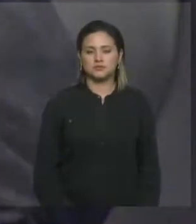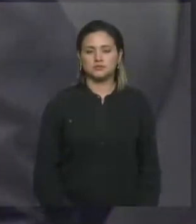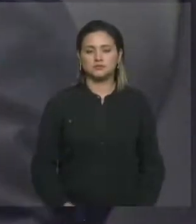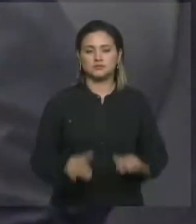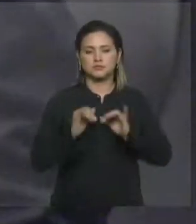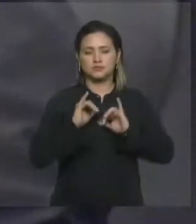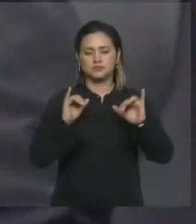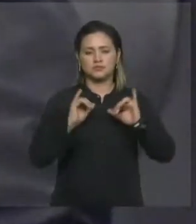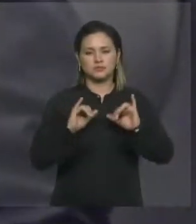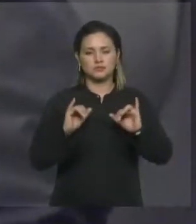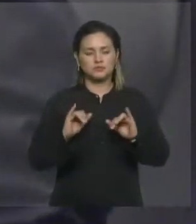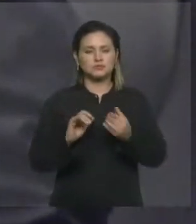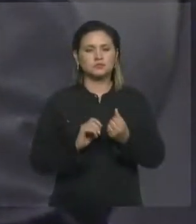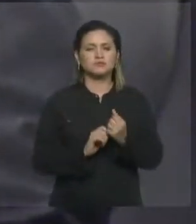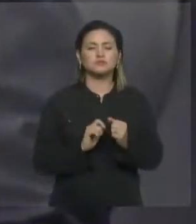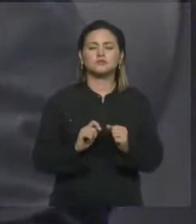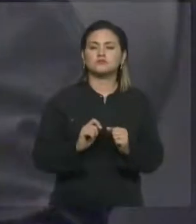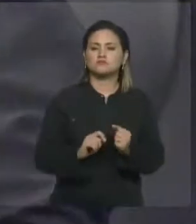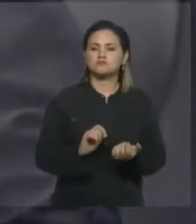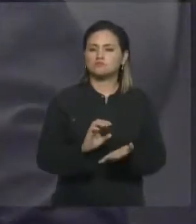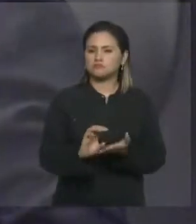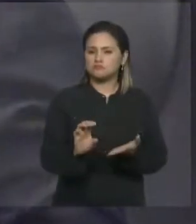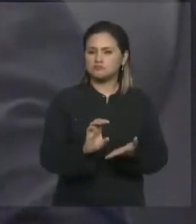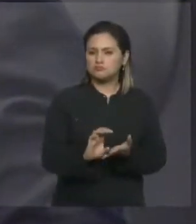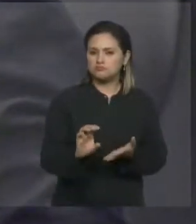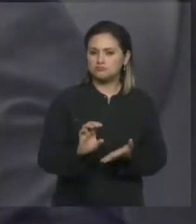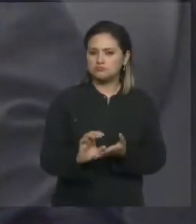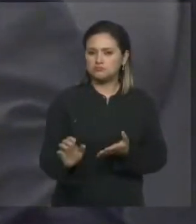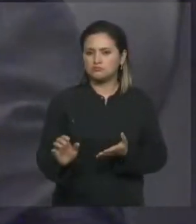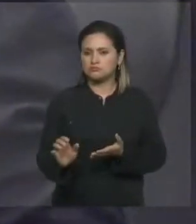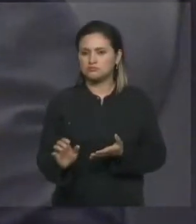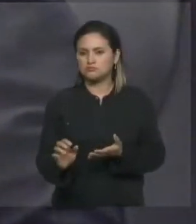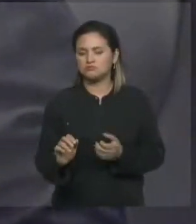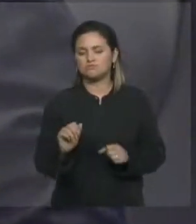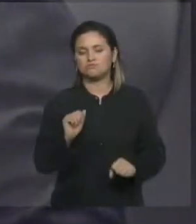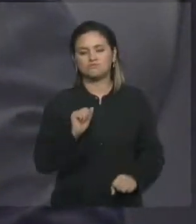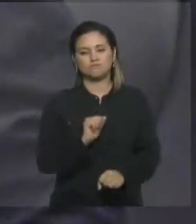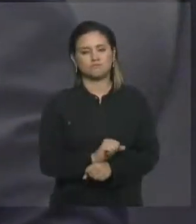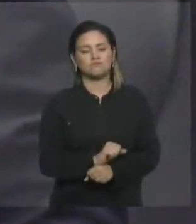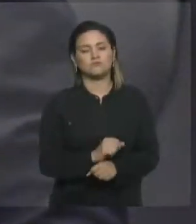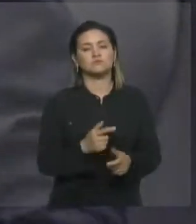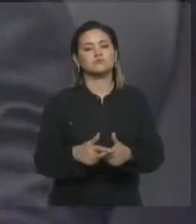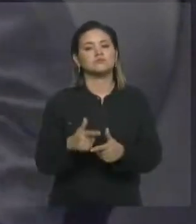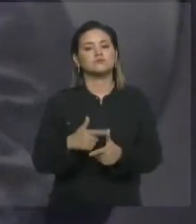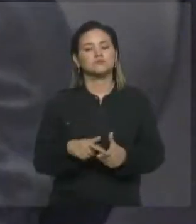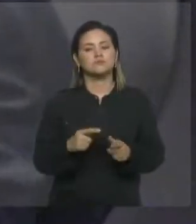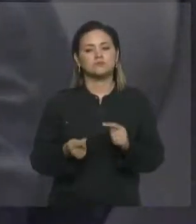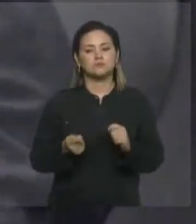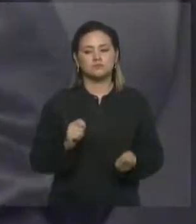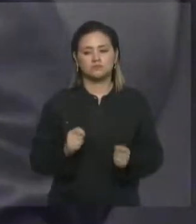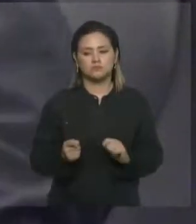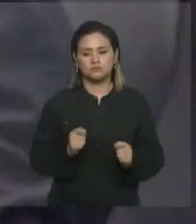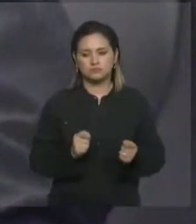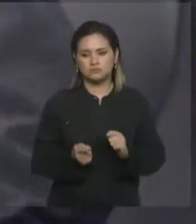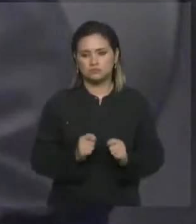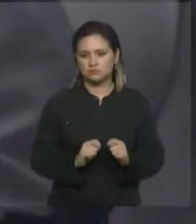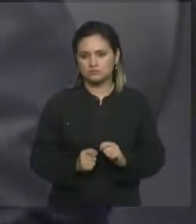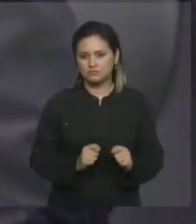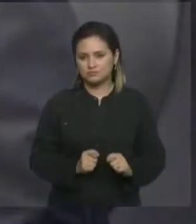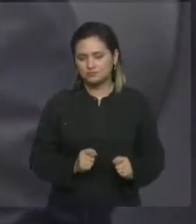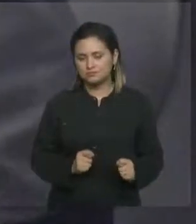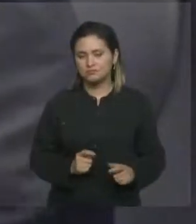recurso. Além do mais, que eles estão com problemas financeiros com relação a pessoal.